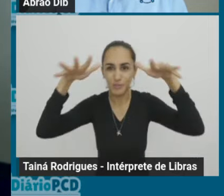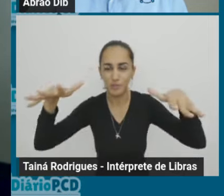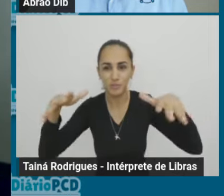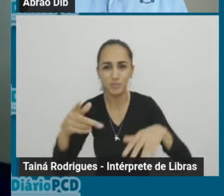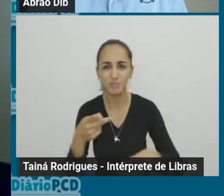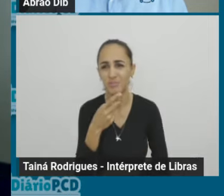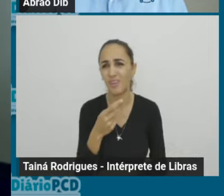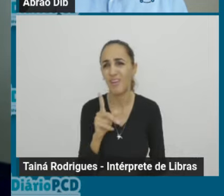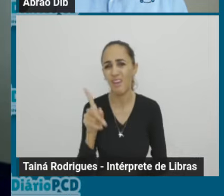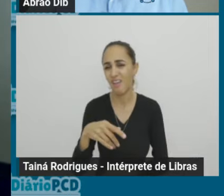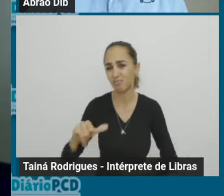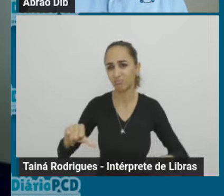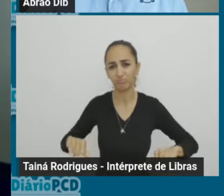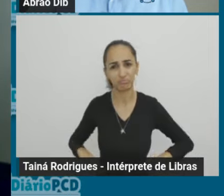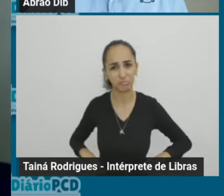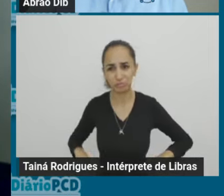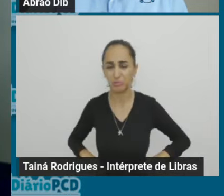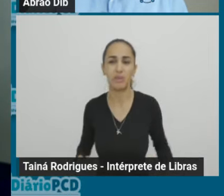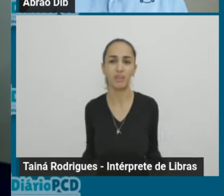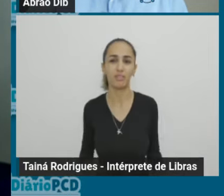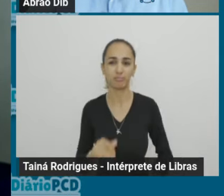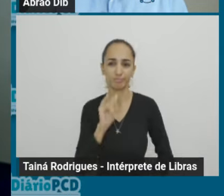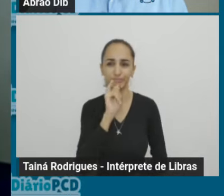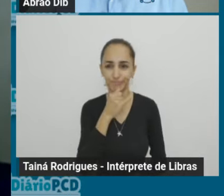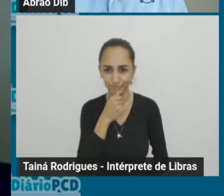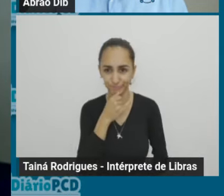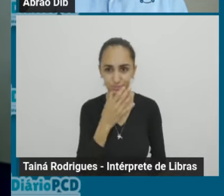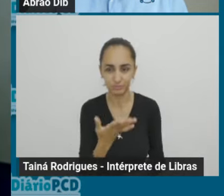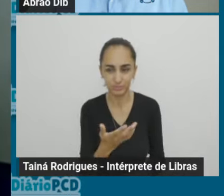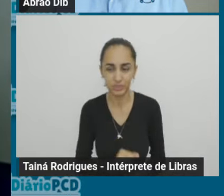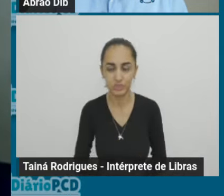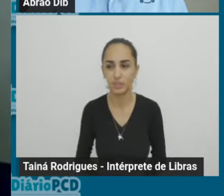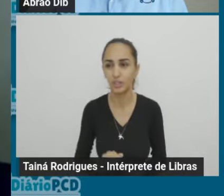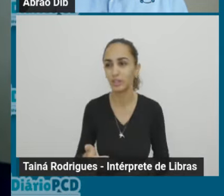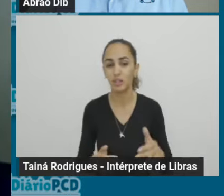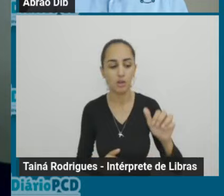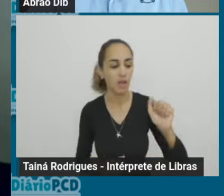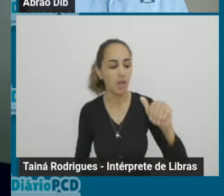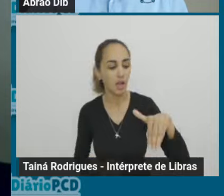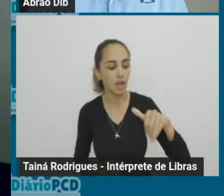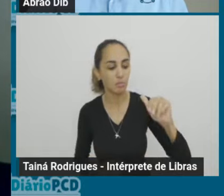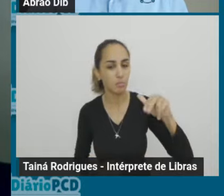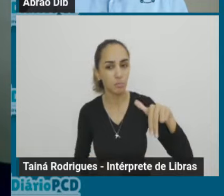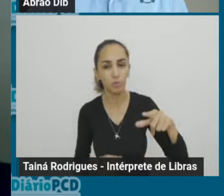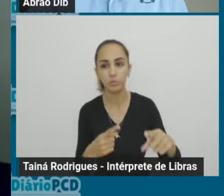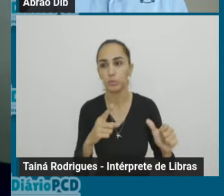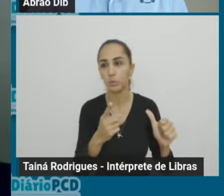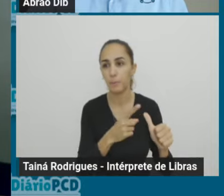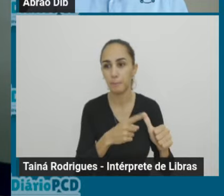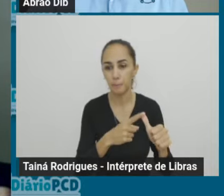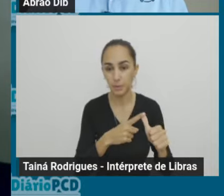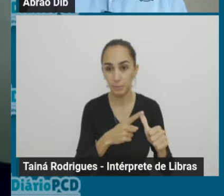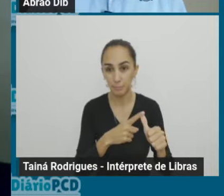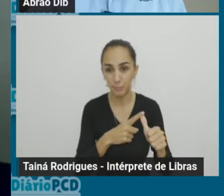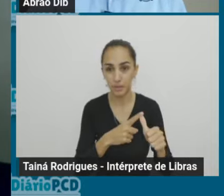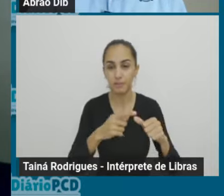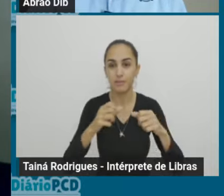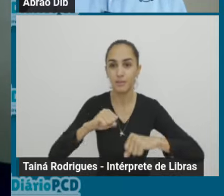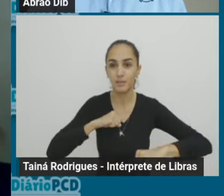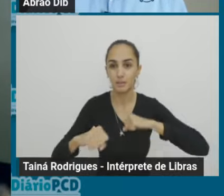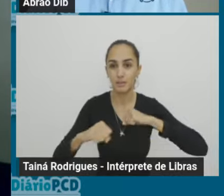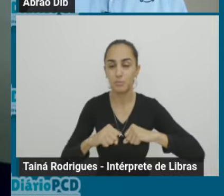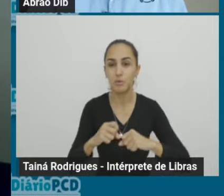sofrimento, infelizmente. Então, o Amon, no primeiro debate, ele estava usando protetor de ruídos,